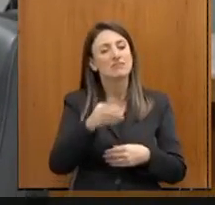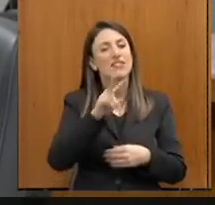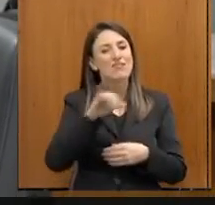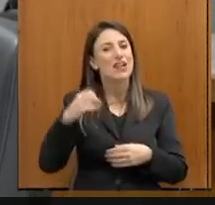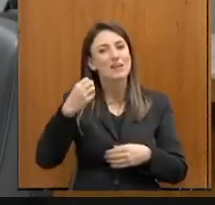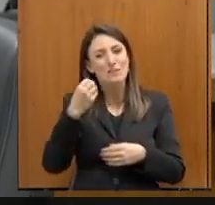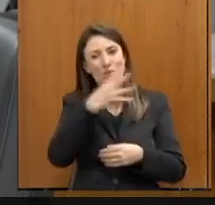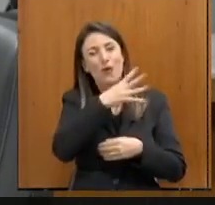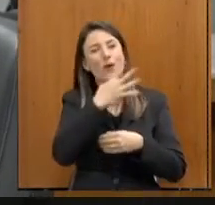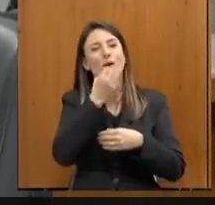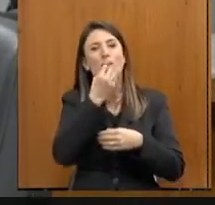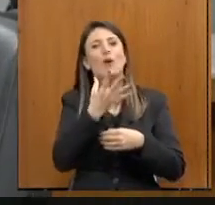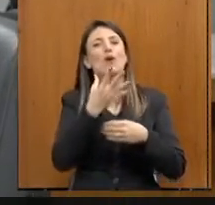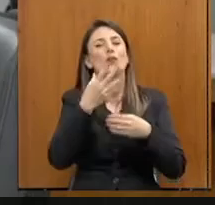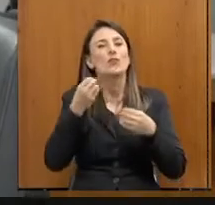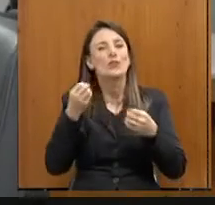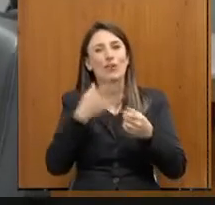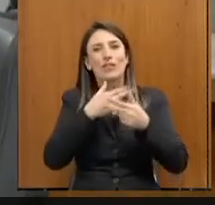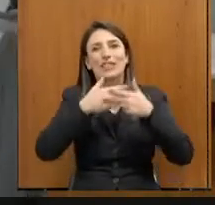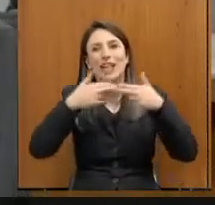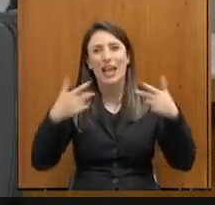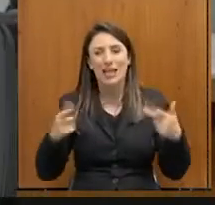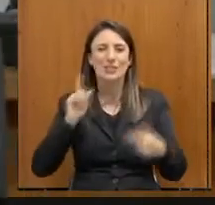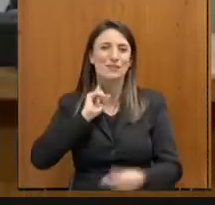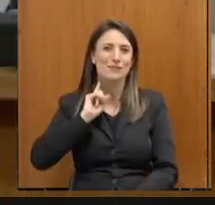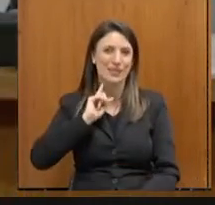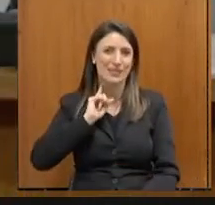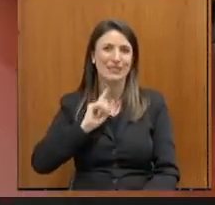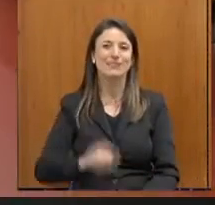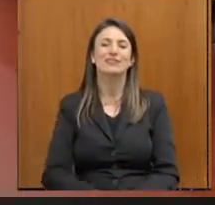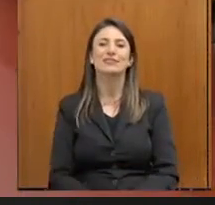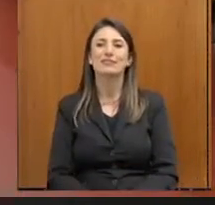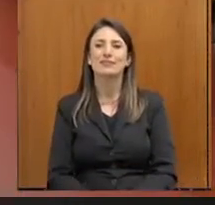em Minas inclusive na região região da senhora